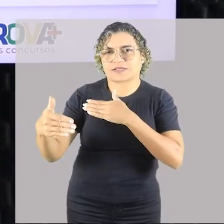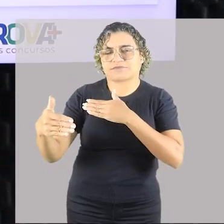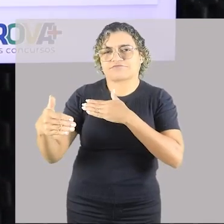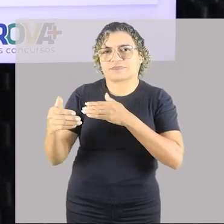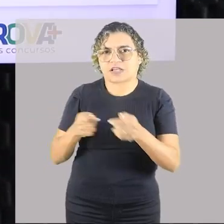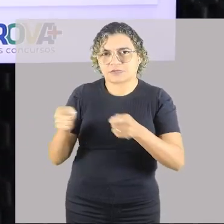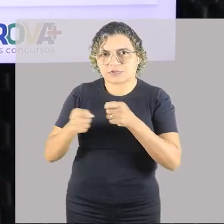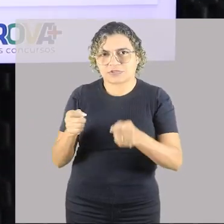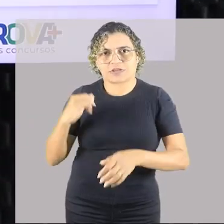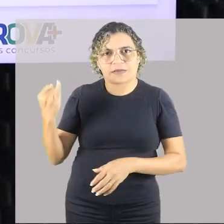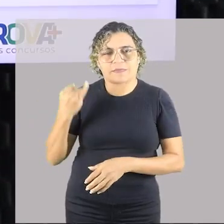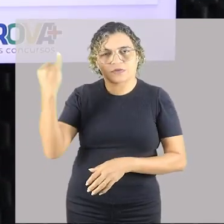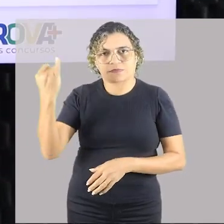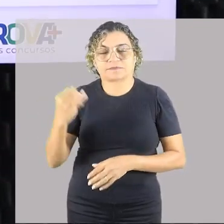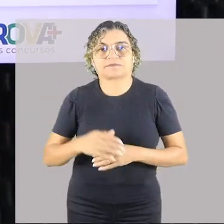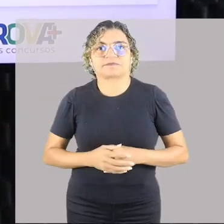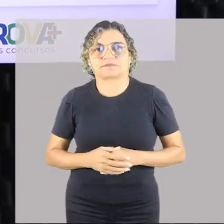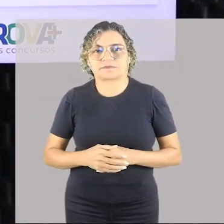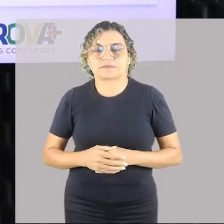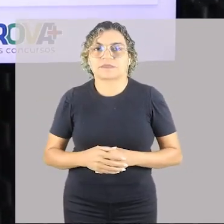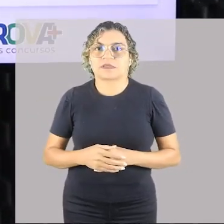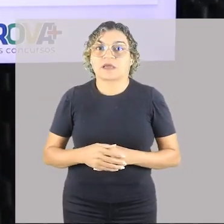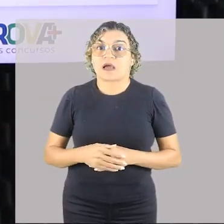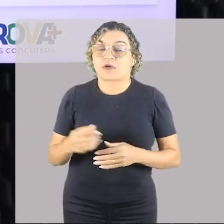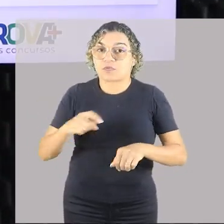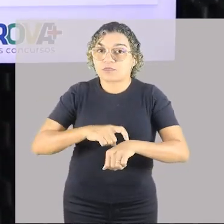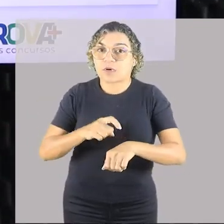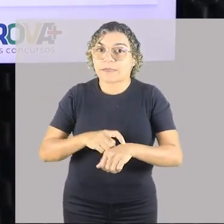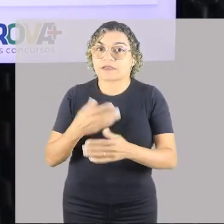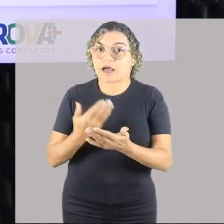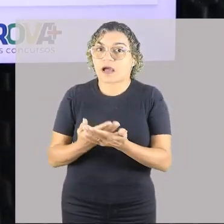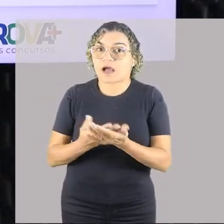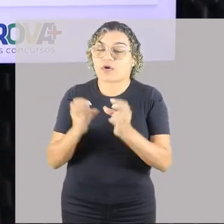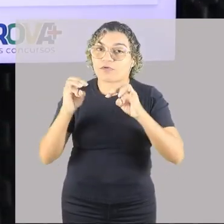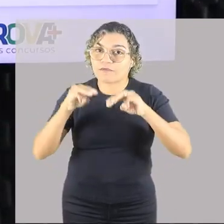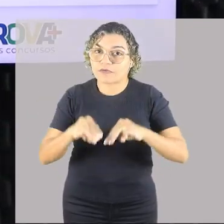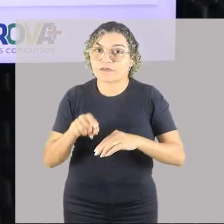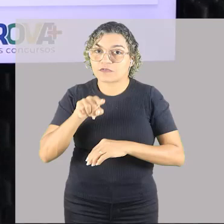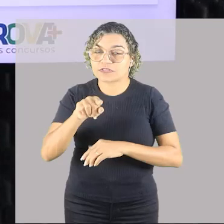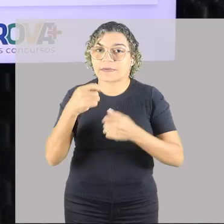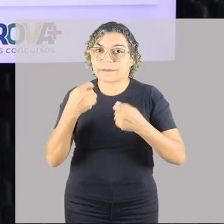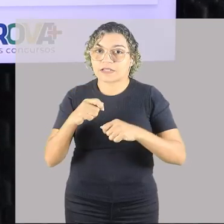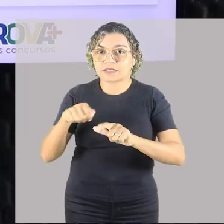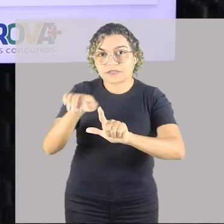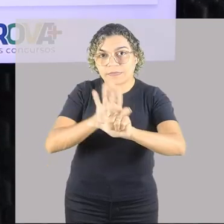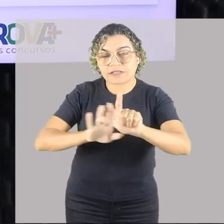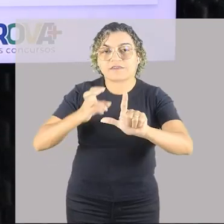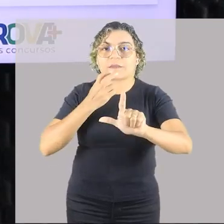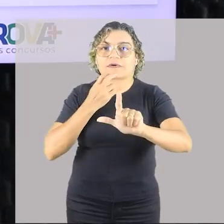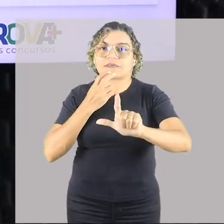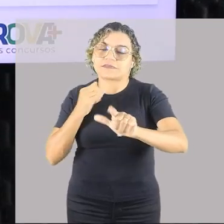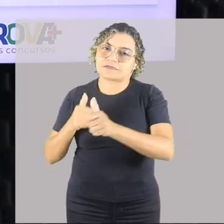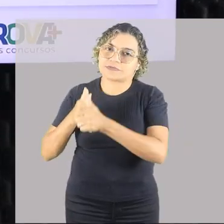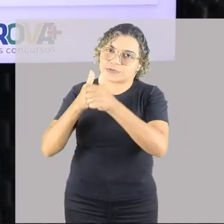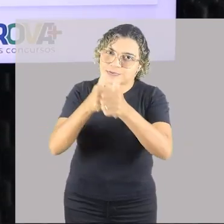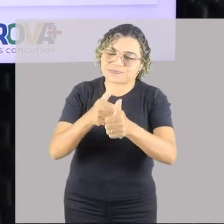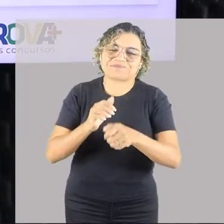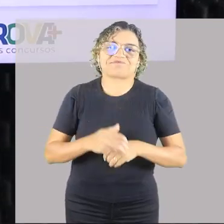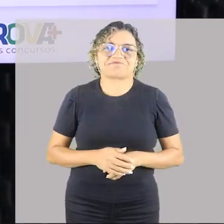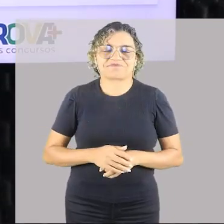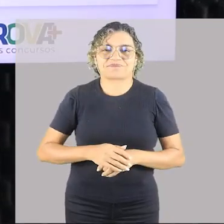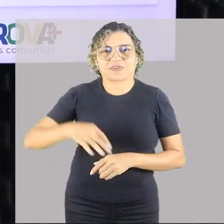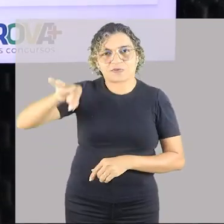importante para a sua prova. Não deixe, assim que acabar essa aula, de seguir a plataforma Gonçalves Dias nas